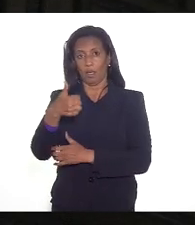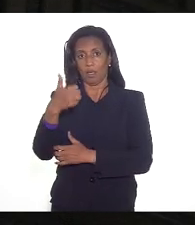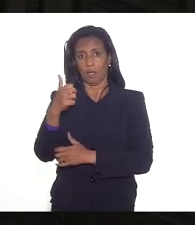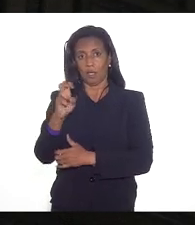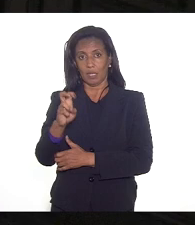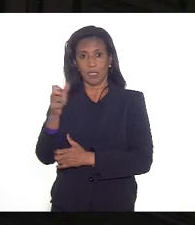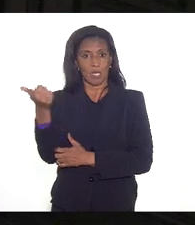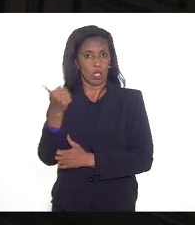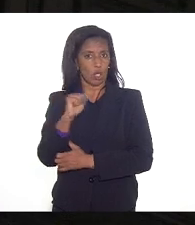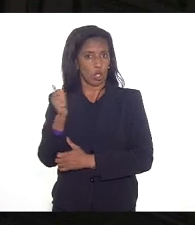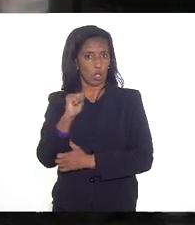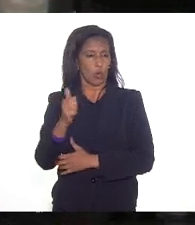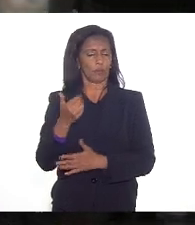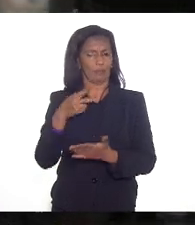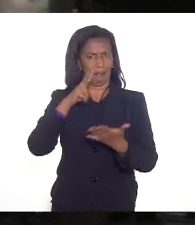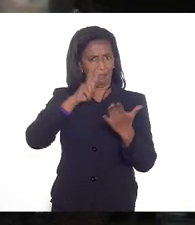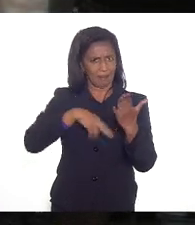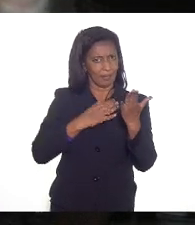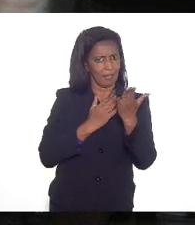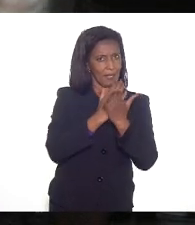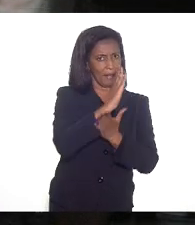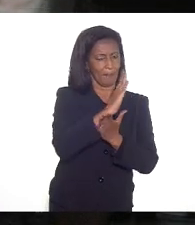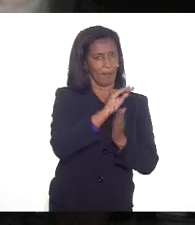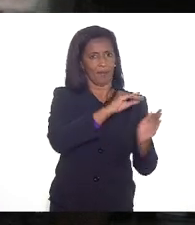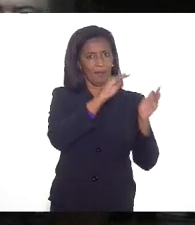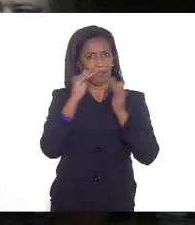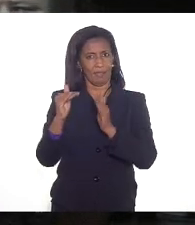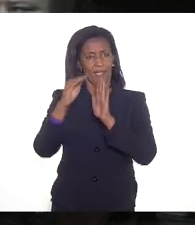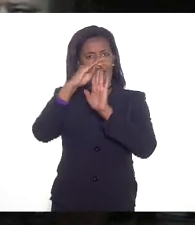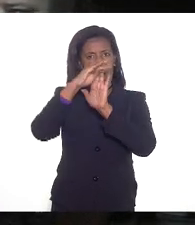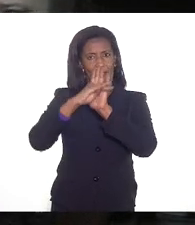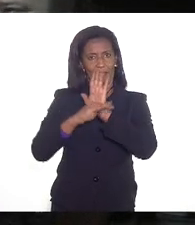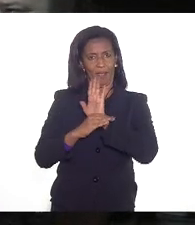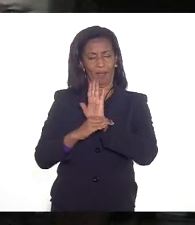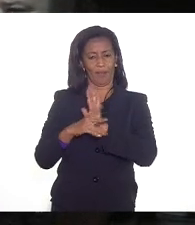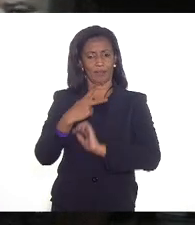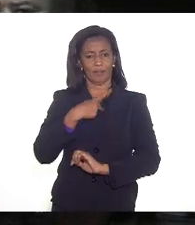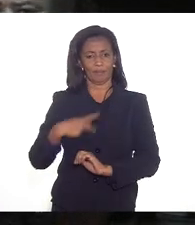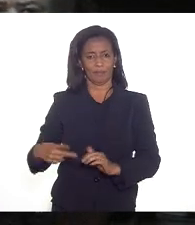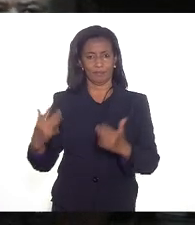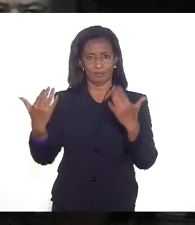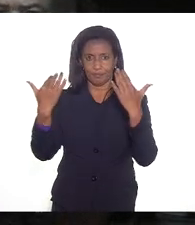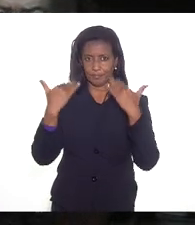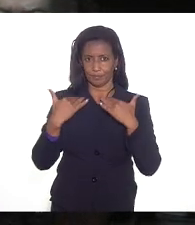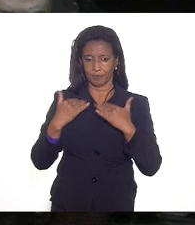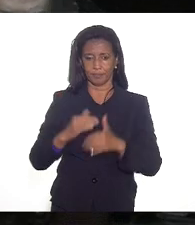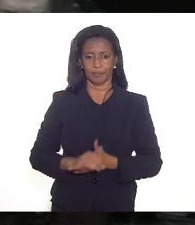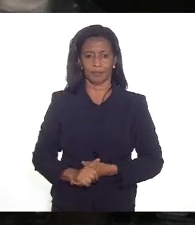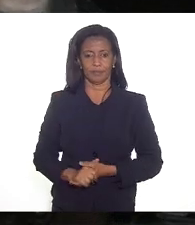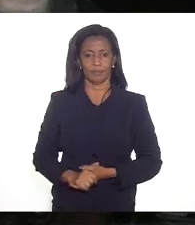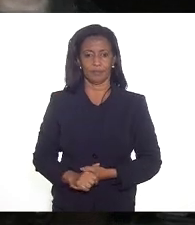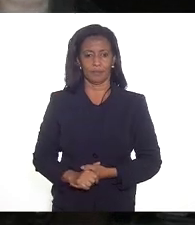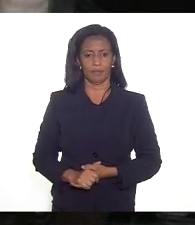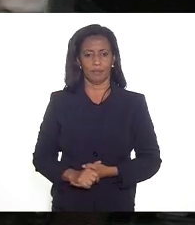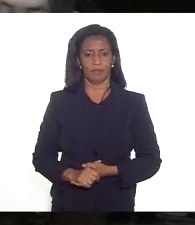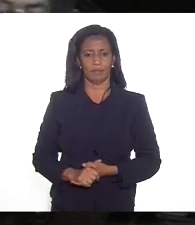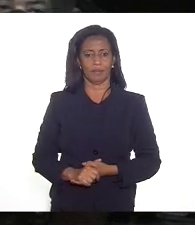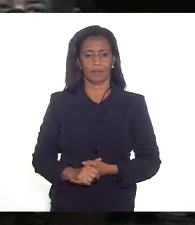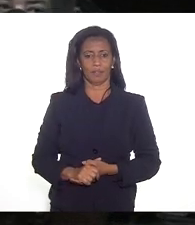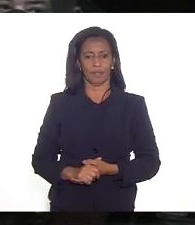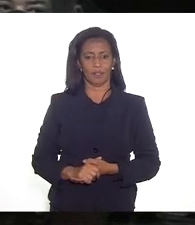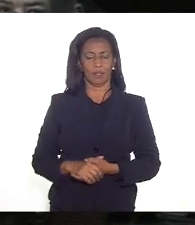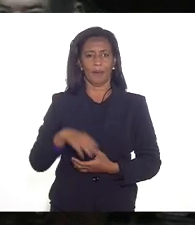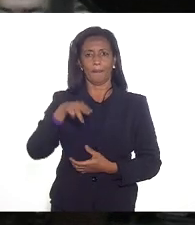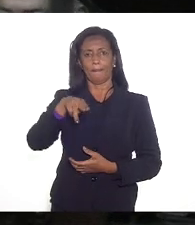15:11 passa-se a hora da quinta sessão a presidência chama atenção da assessoria da